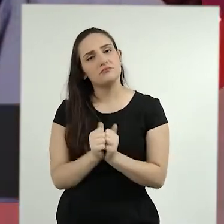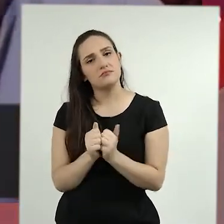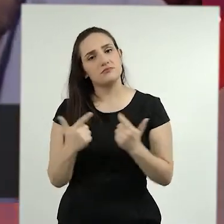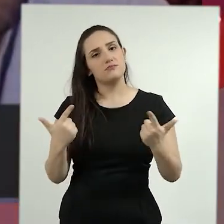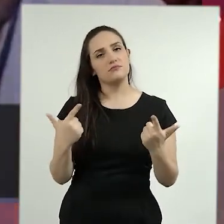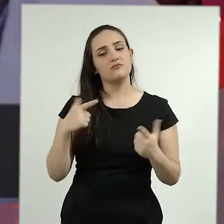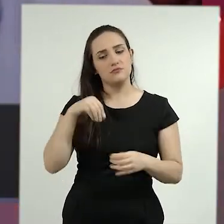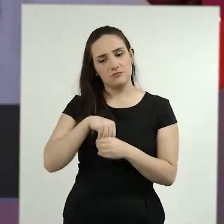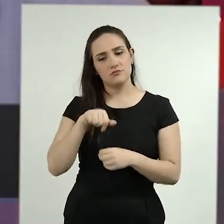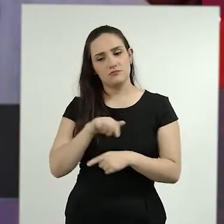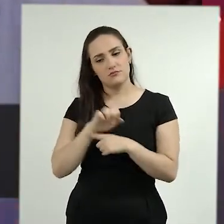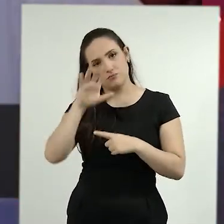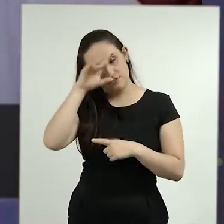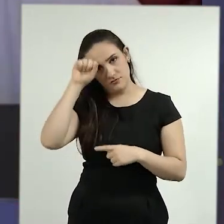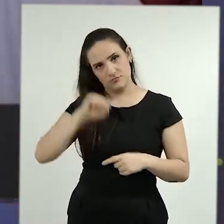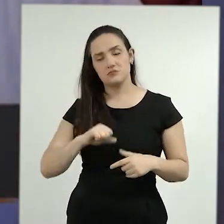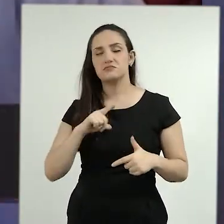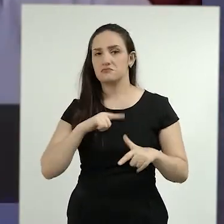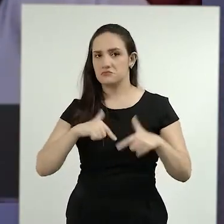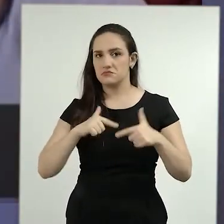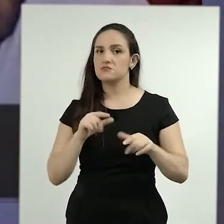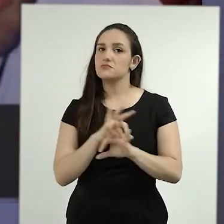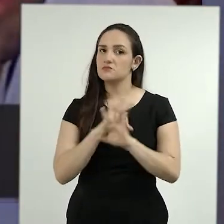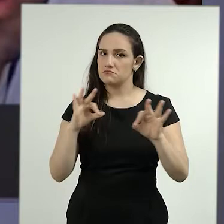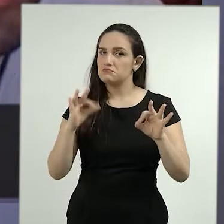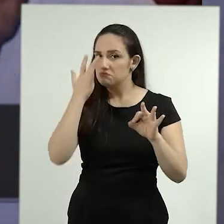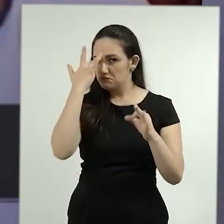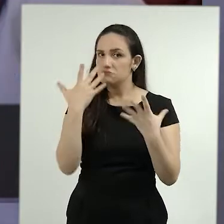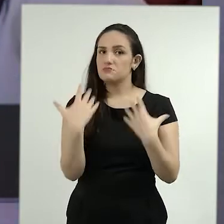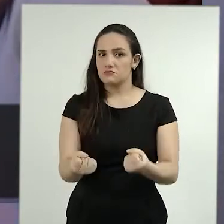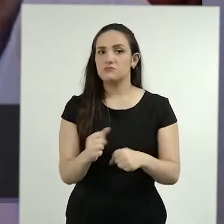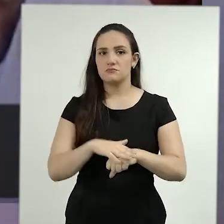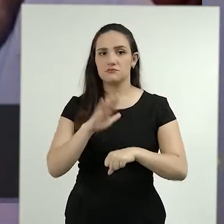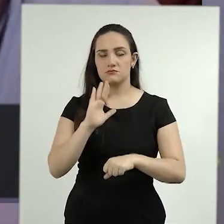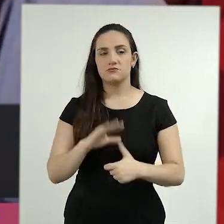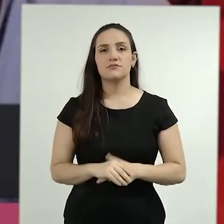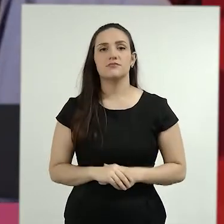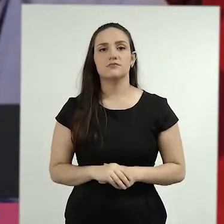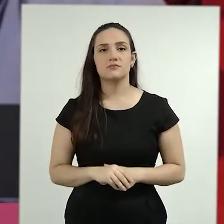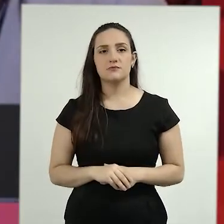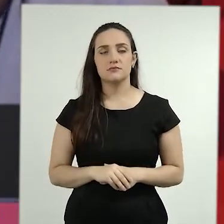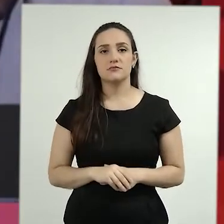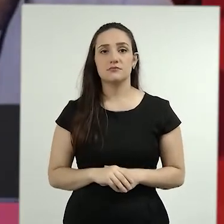temos muita sorte, somos muito felizes com relação a esse tipo de trabalho e aceitação.